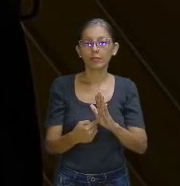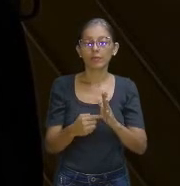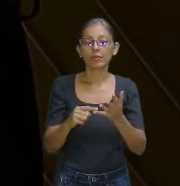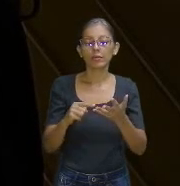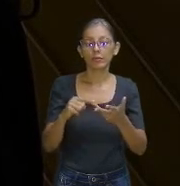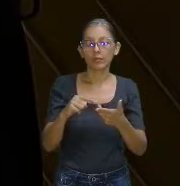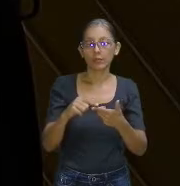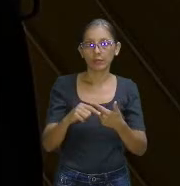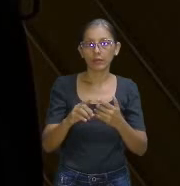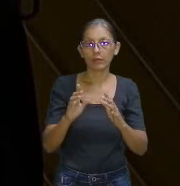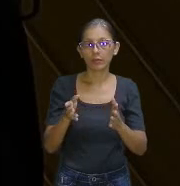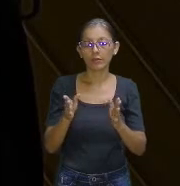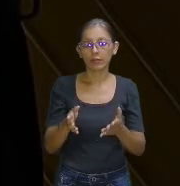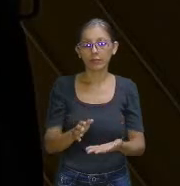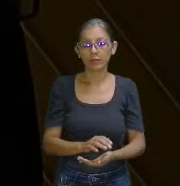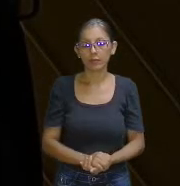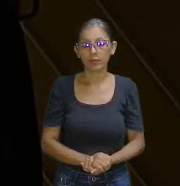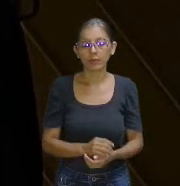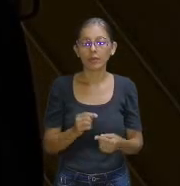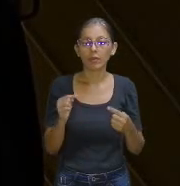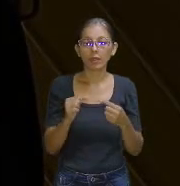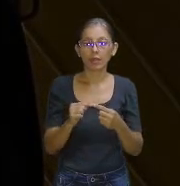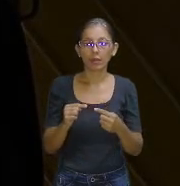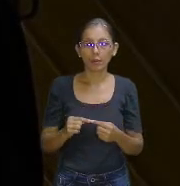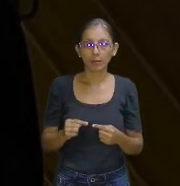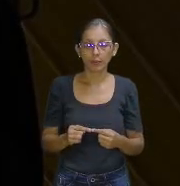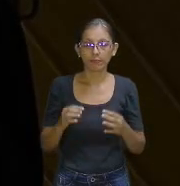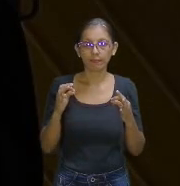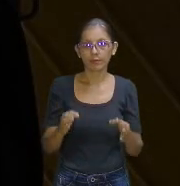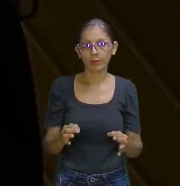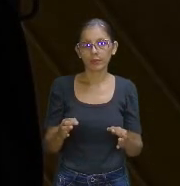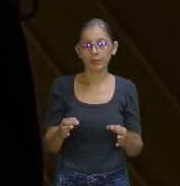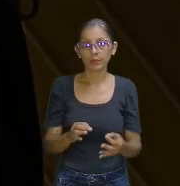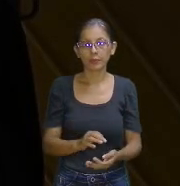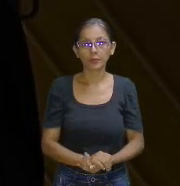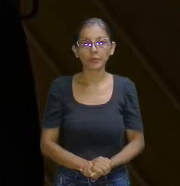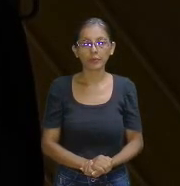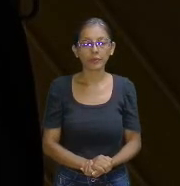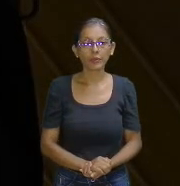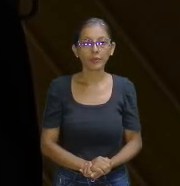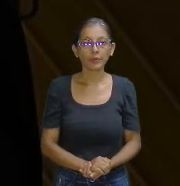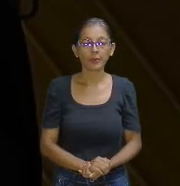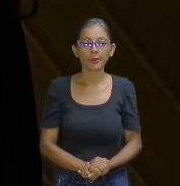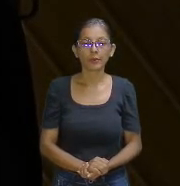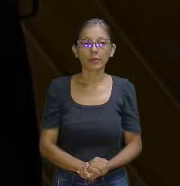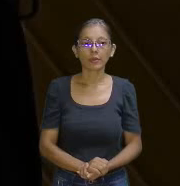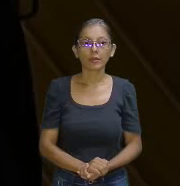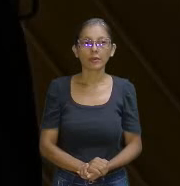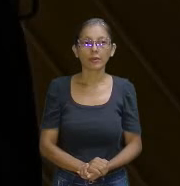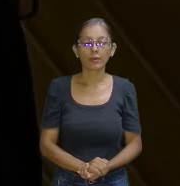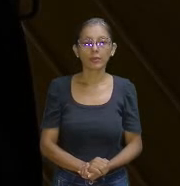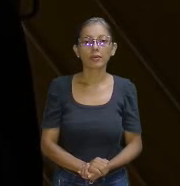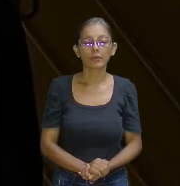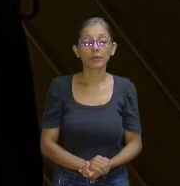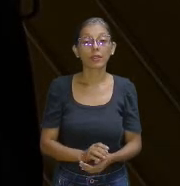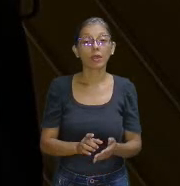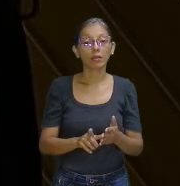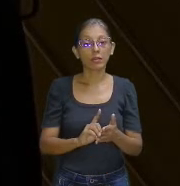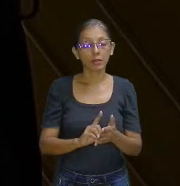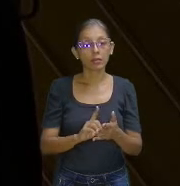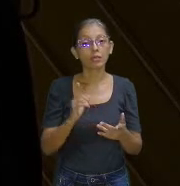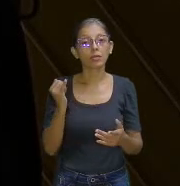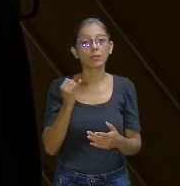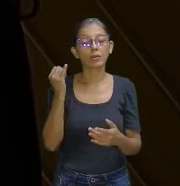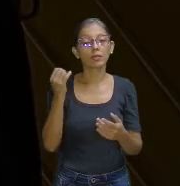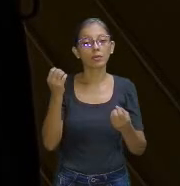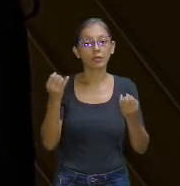tópicos este que abrangem as 9 alegações trazidas pela pretensão recursal. Antes, porém, cumpre salientar que os recorrentes